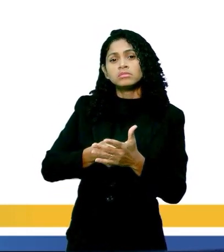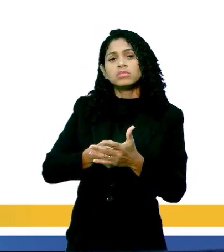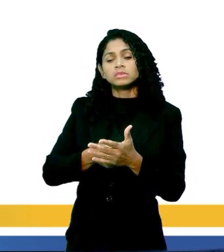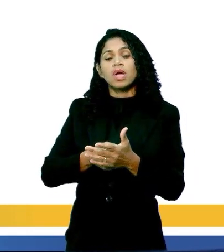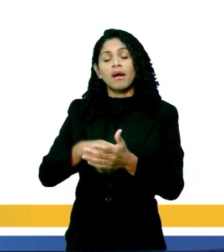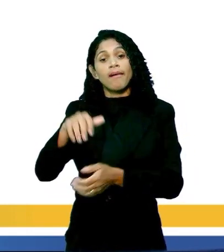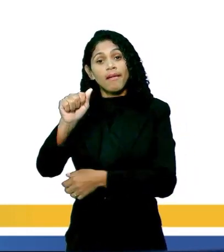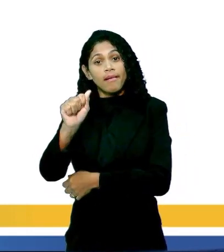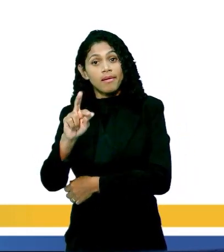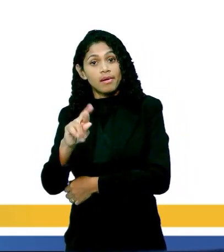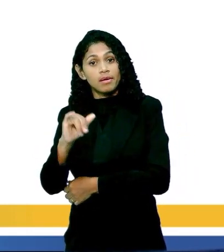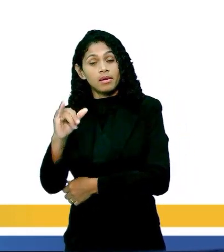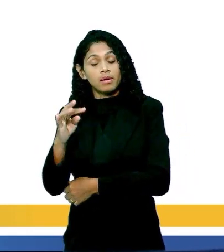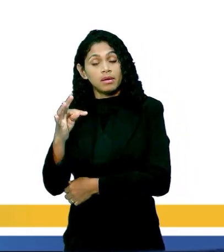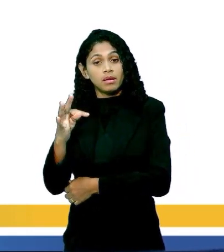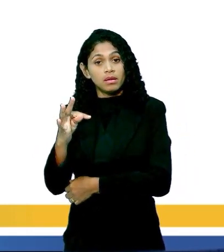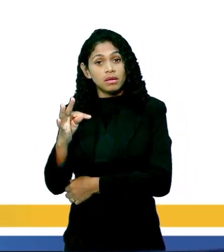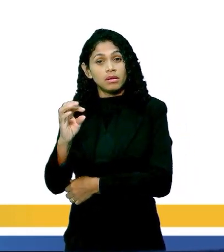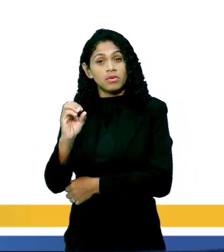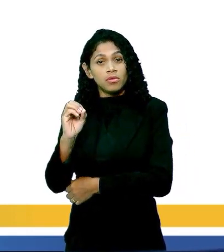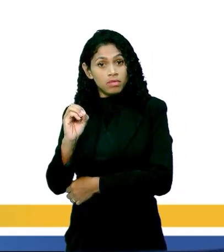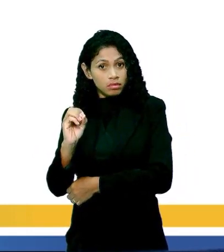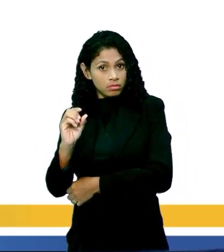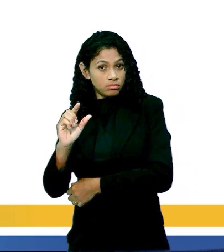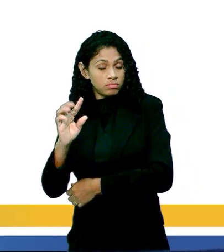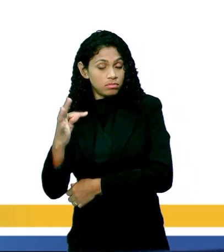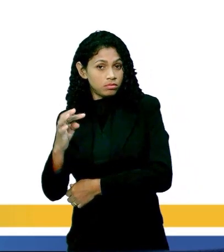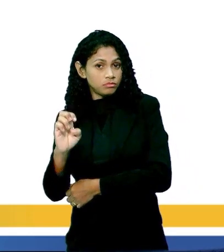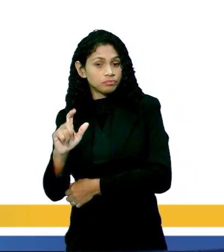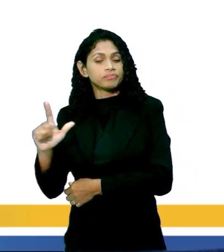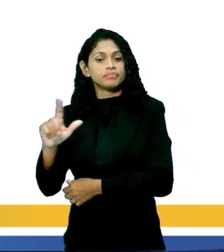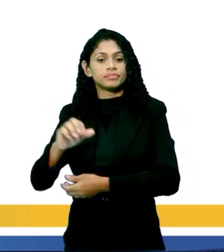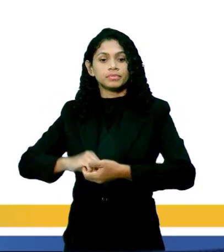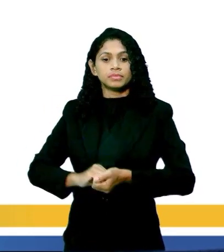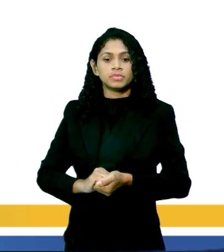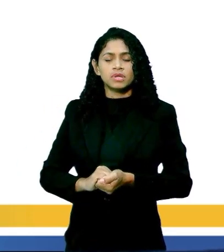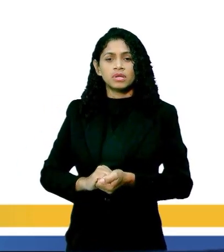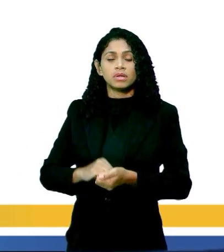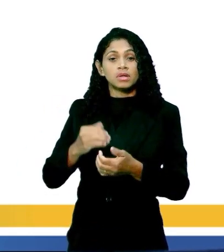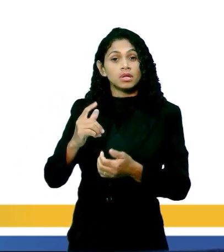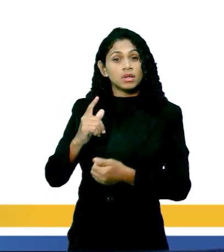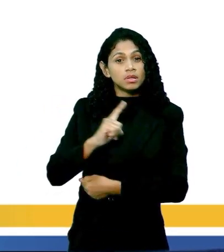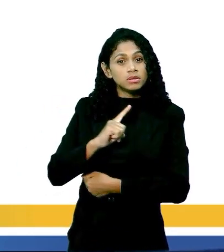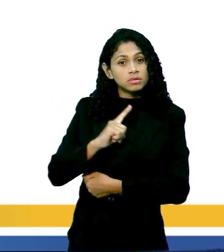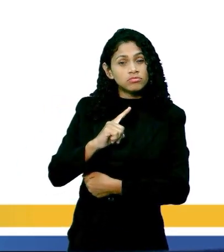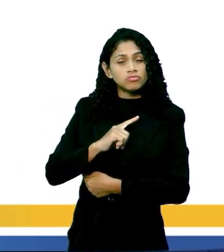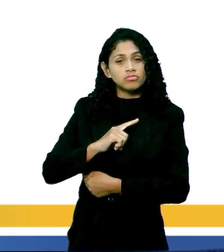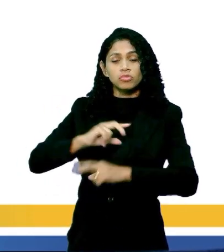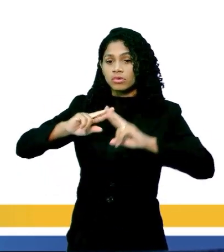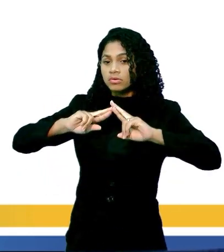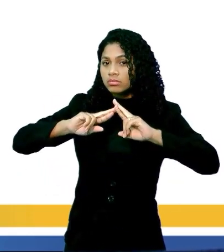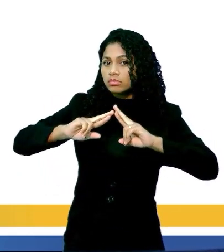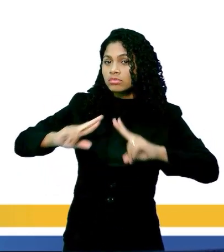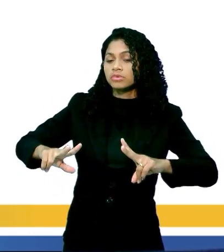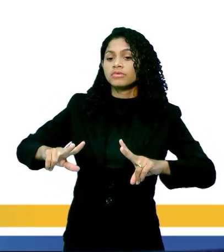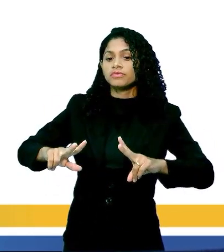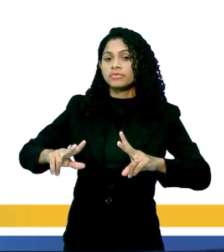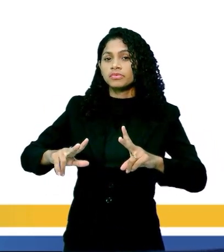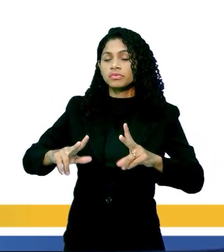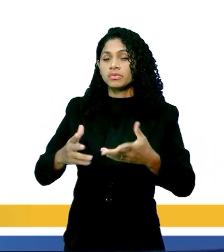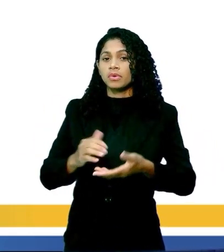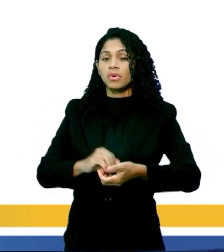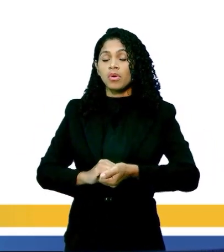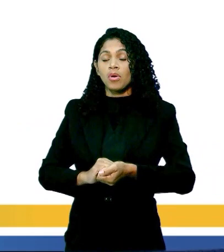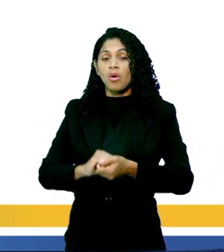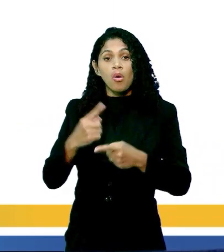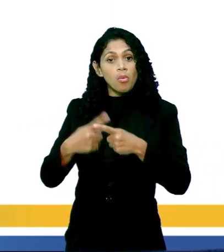Aristóteles, em favor de seus próprios sentidos, e pretendia que, salvo uma diferença insignificante, devido à desproporção da resistência do